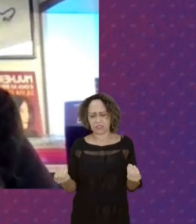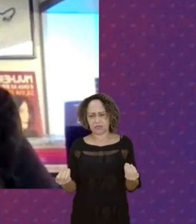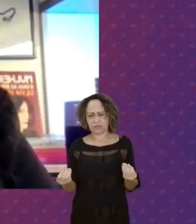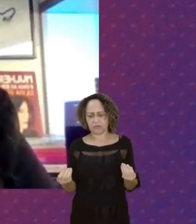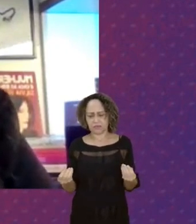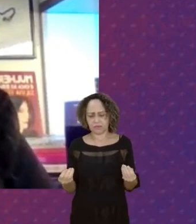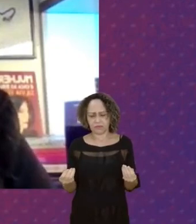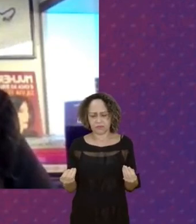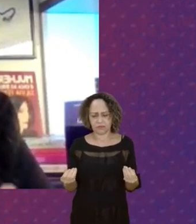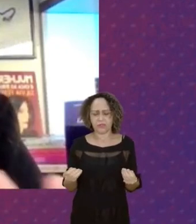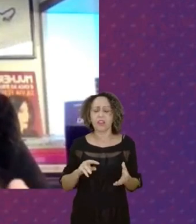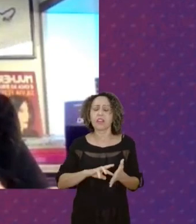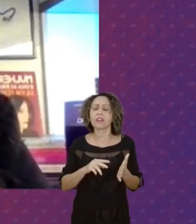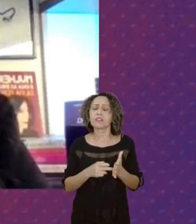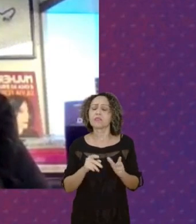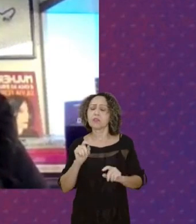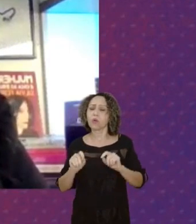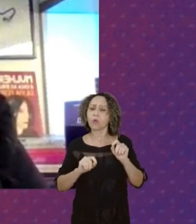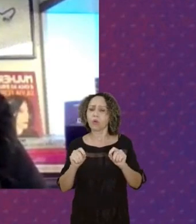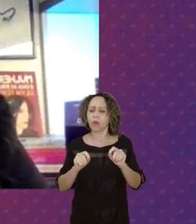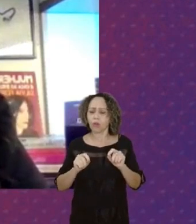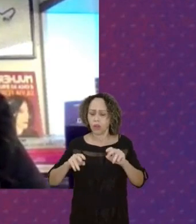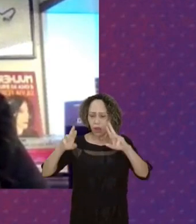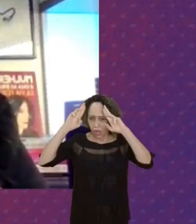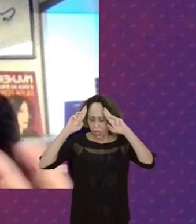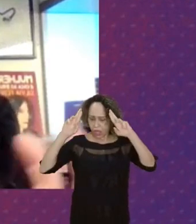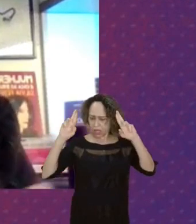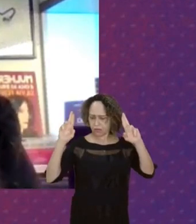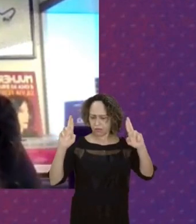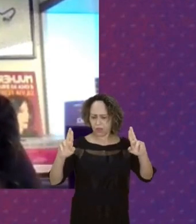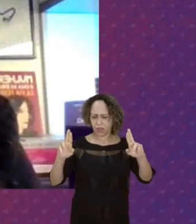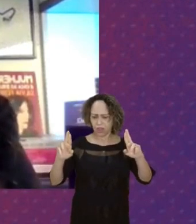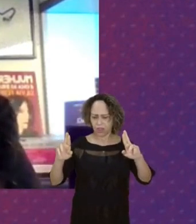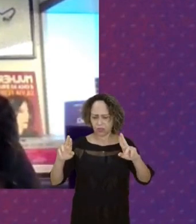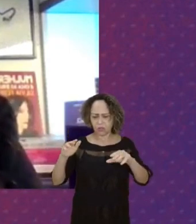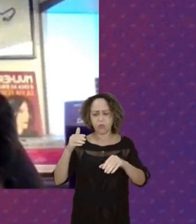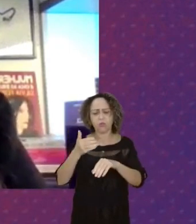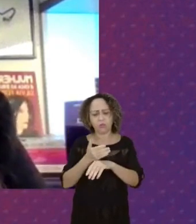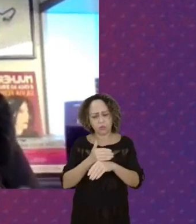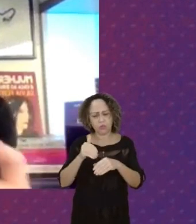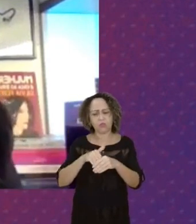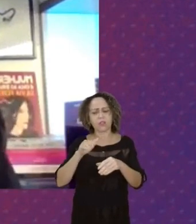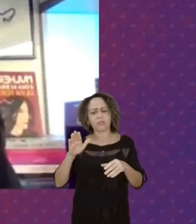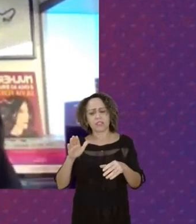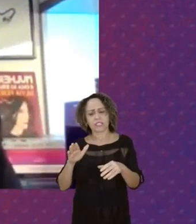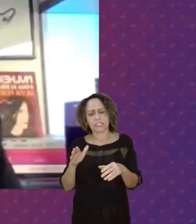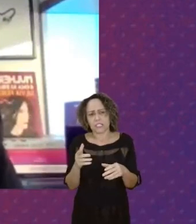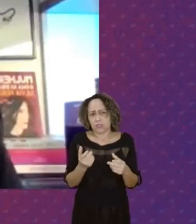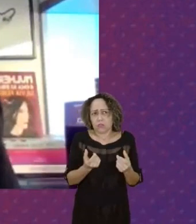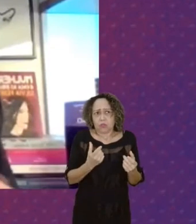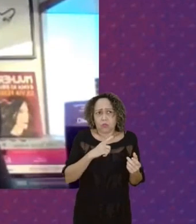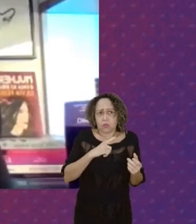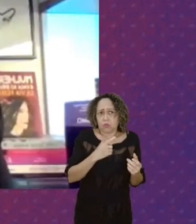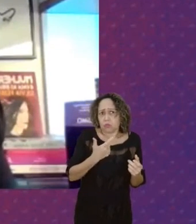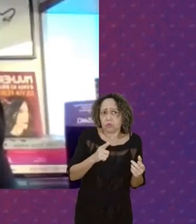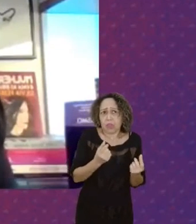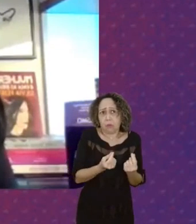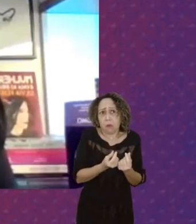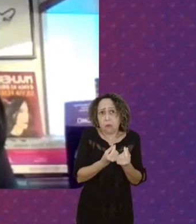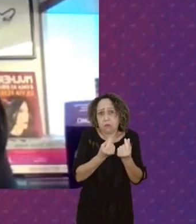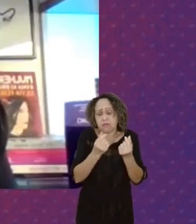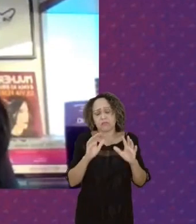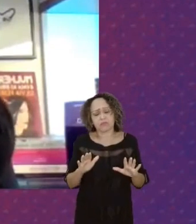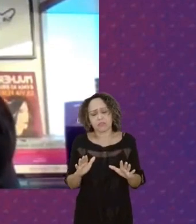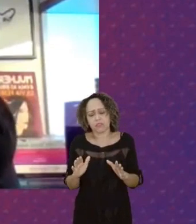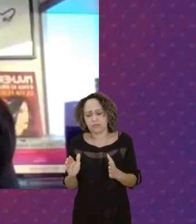Então, o que isso significa? Respeito às possibilidades do pré-candidato médio. Se você vai ter que ter algum dispêndio,